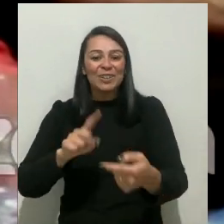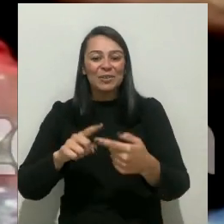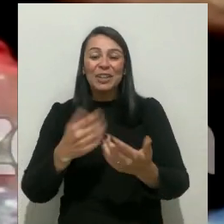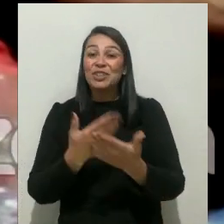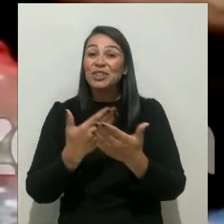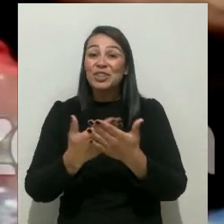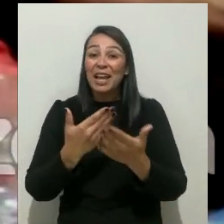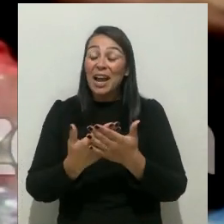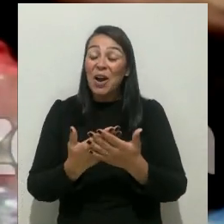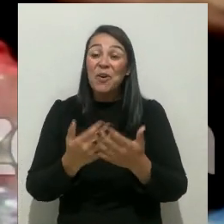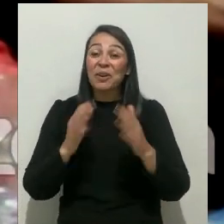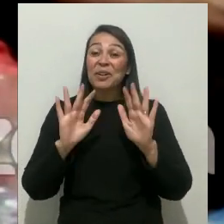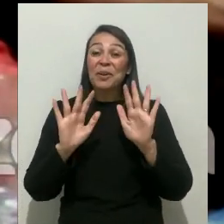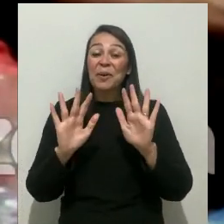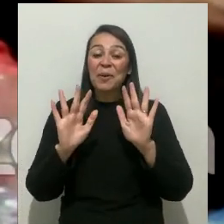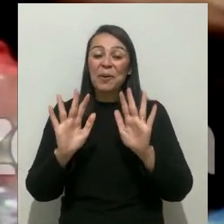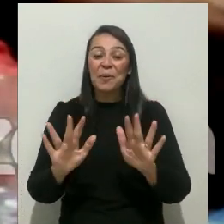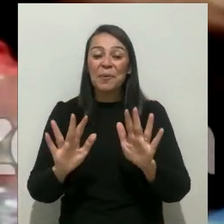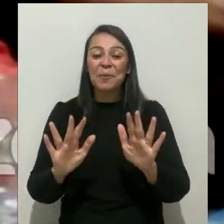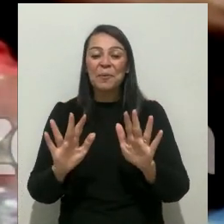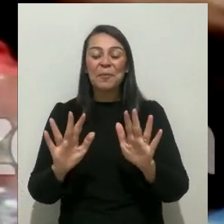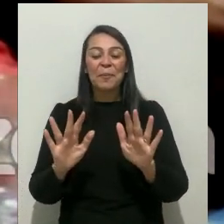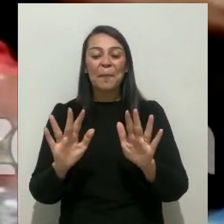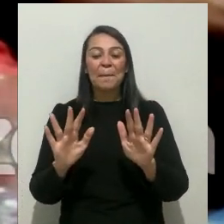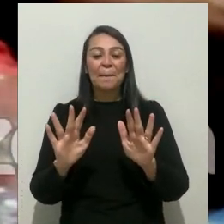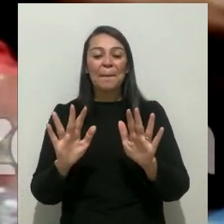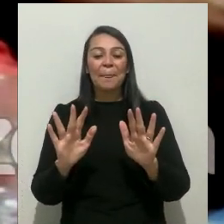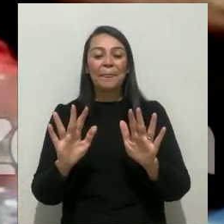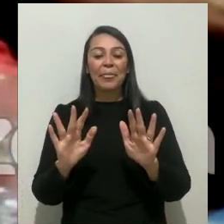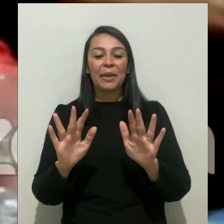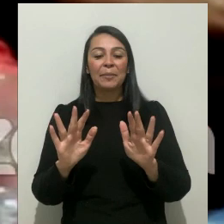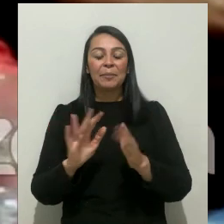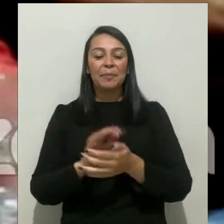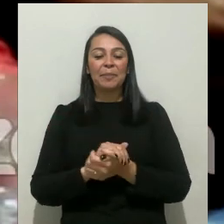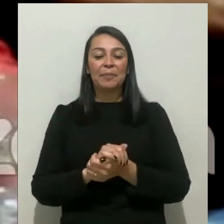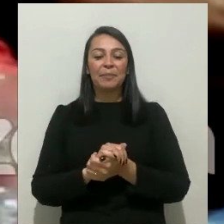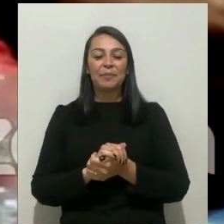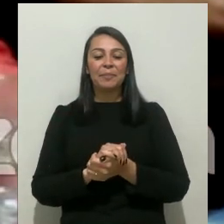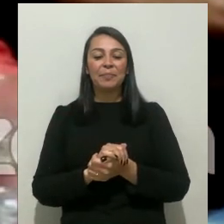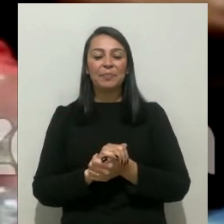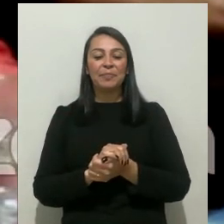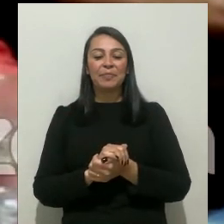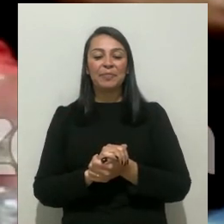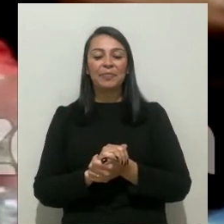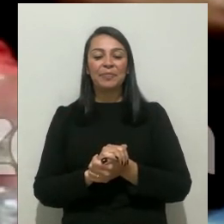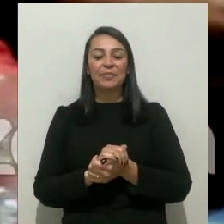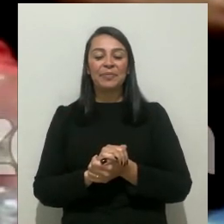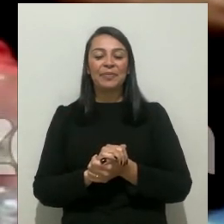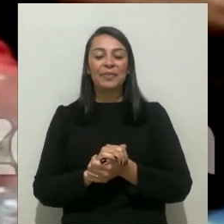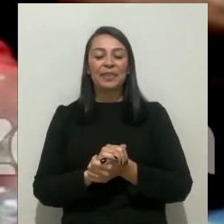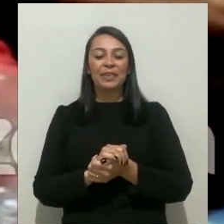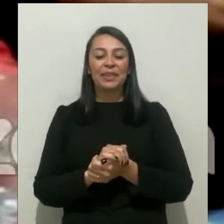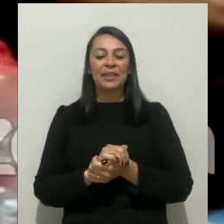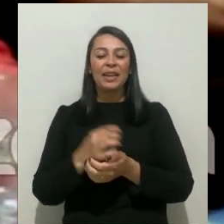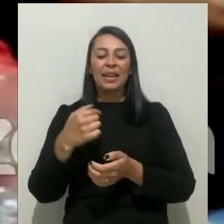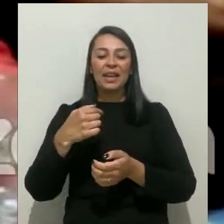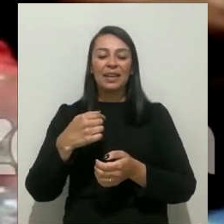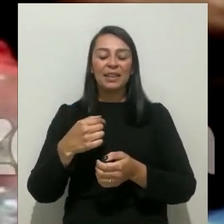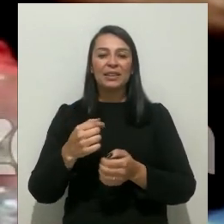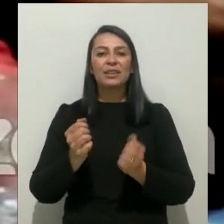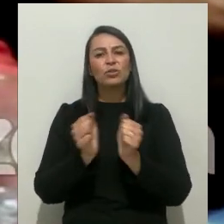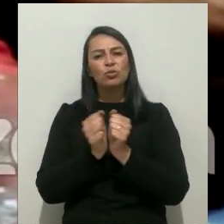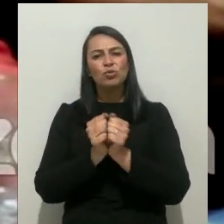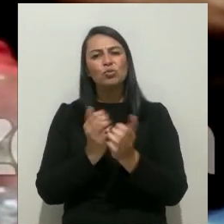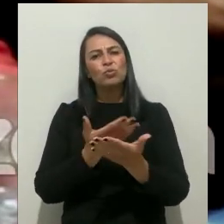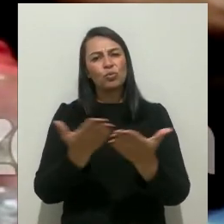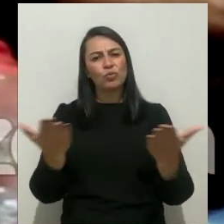aula há tanto tempo, mas não, assim, não tenho... fim de costume, mas não tenho. Ainda mais estando nessa